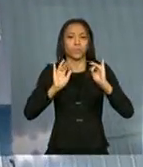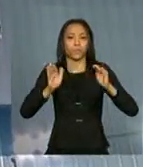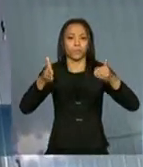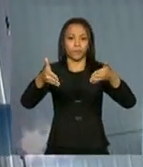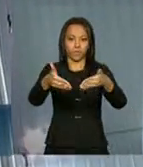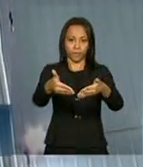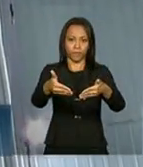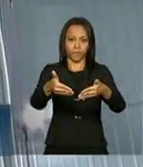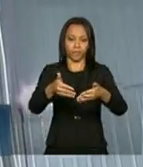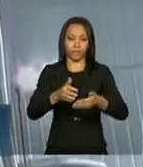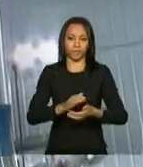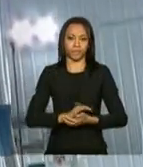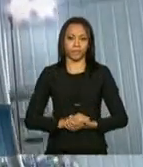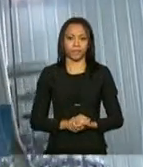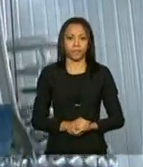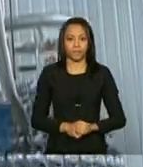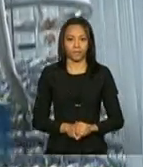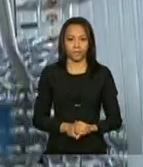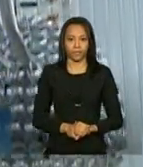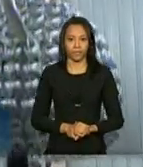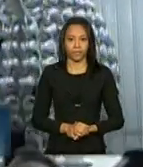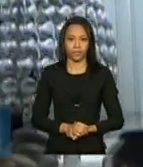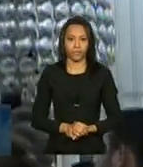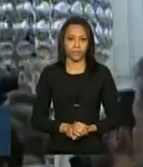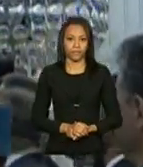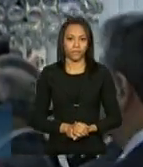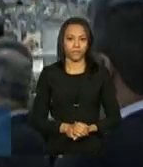setor elétrico.